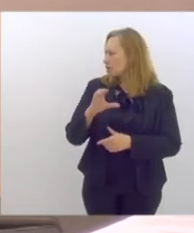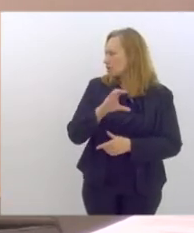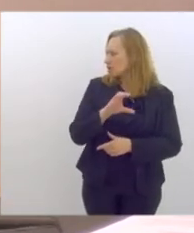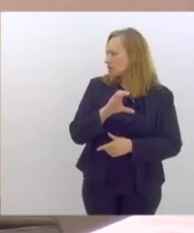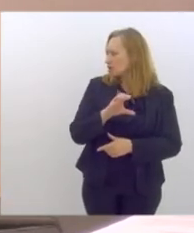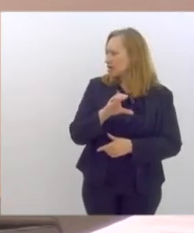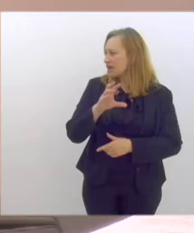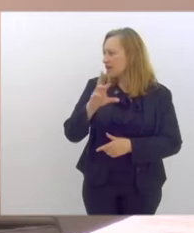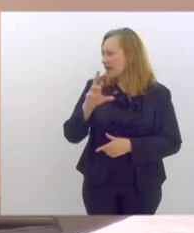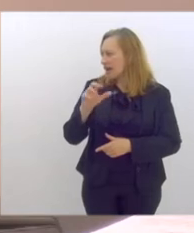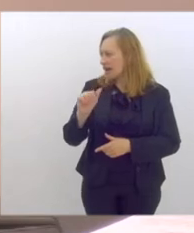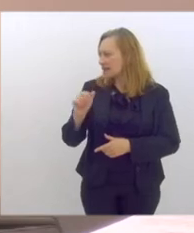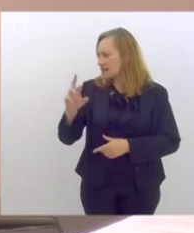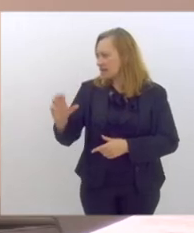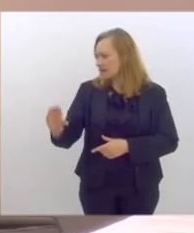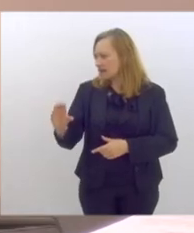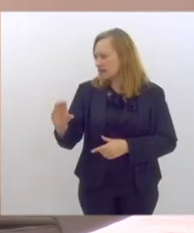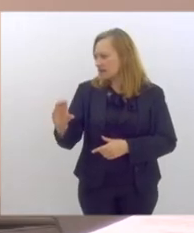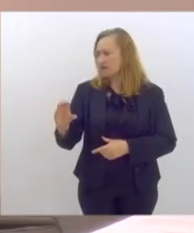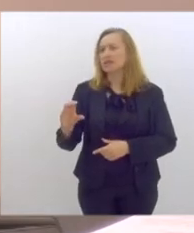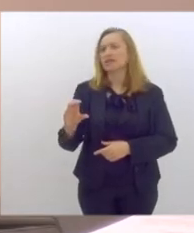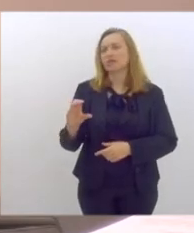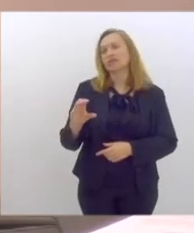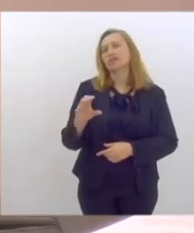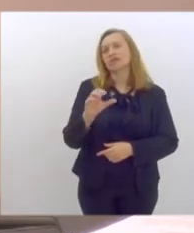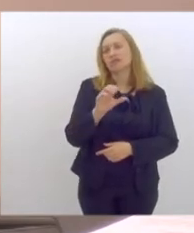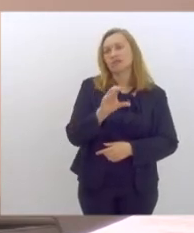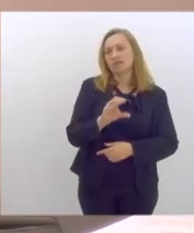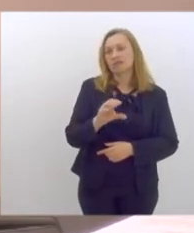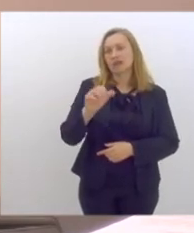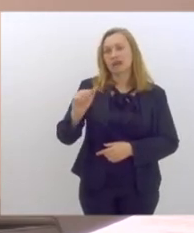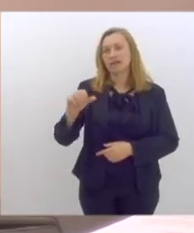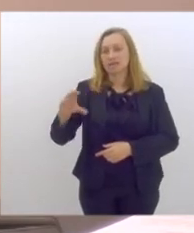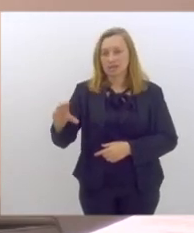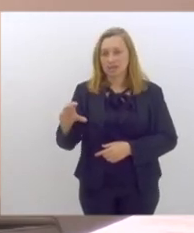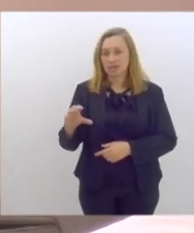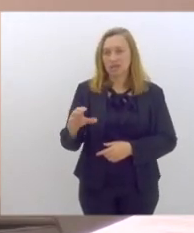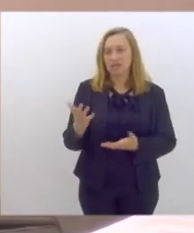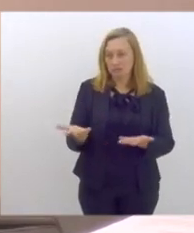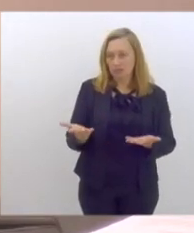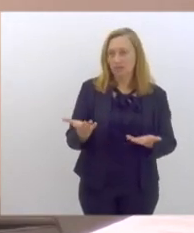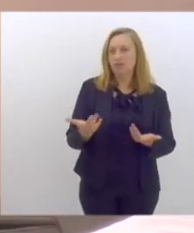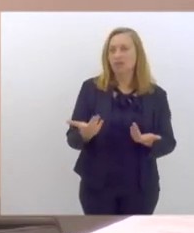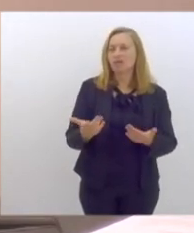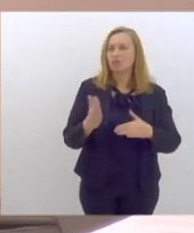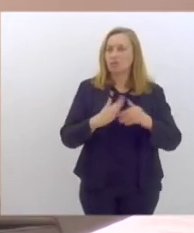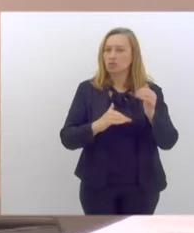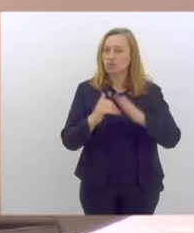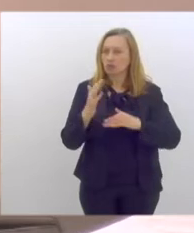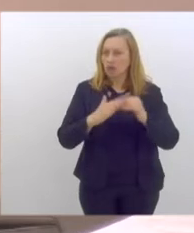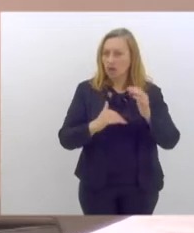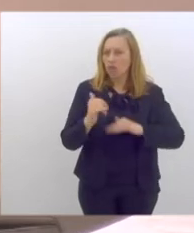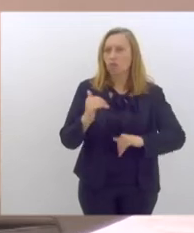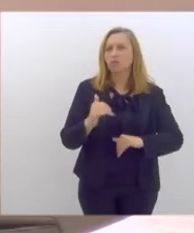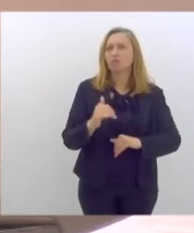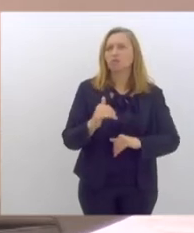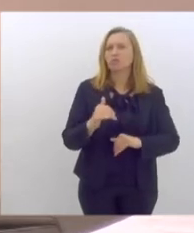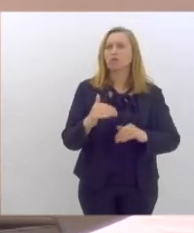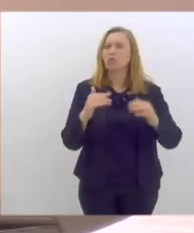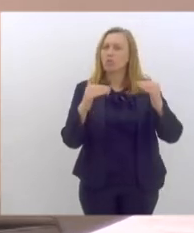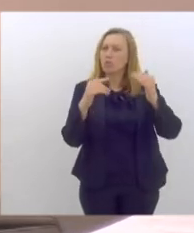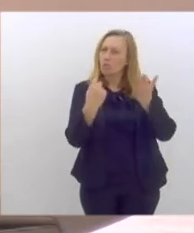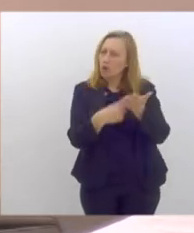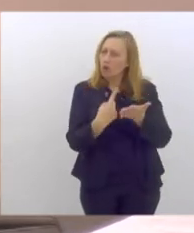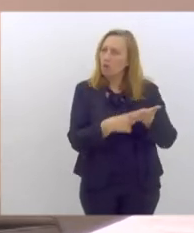e depois da gente encaminhar contra emendar em segunda discussão se celebrou é um